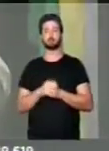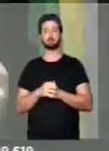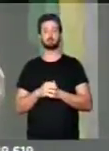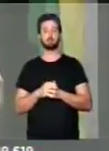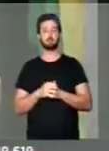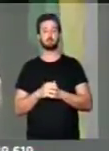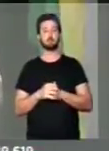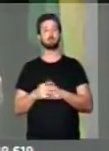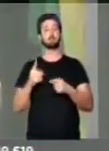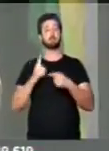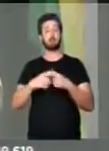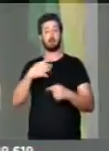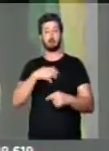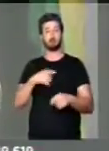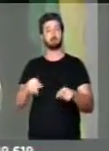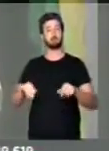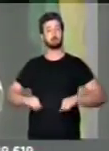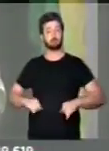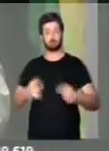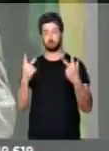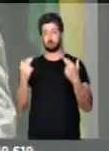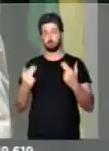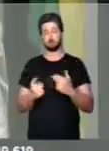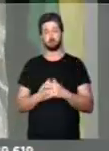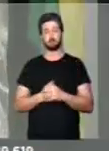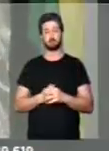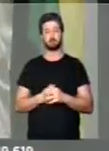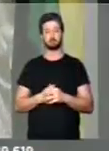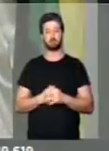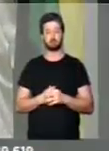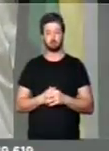cuja Bahia também sofre do mesmo problema,